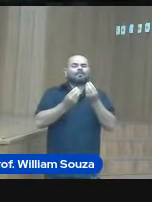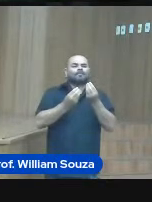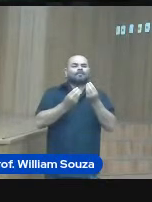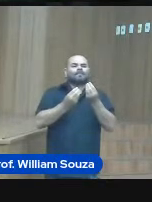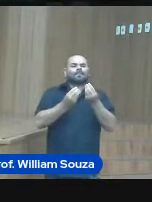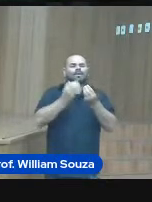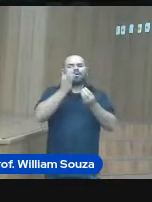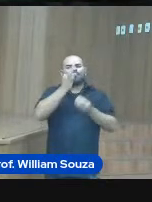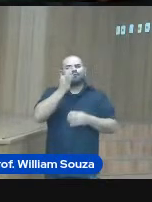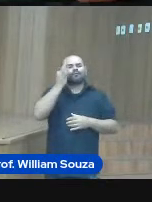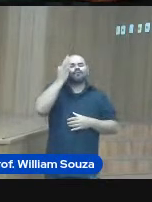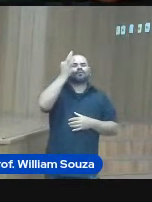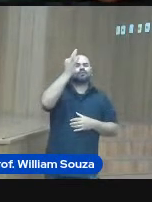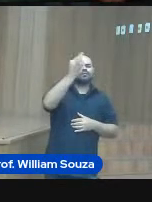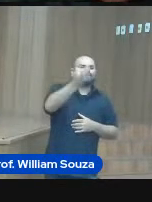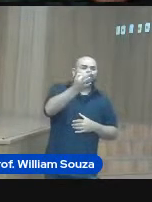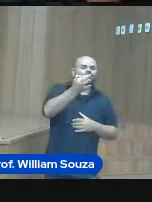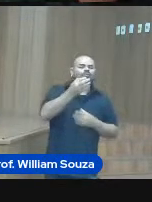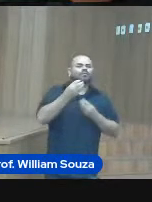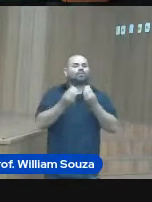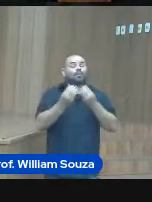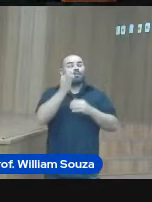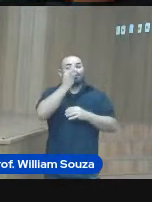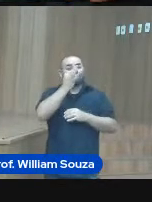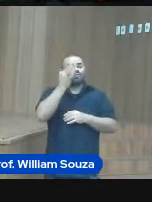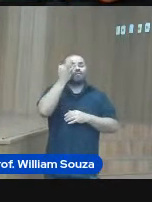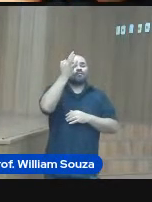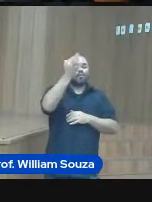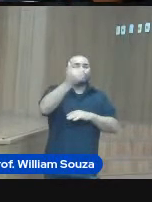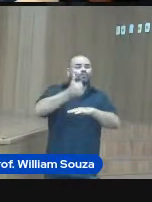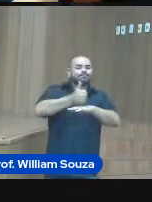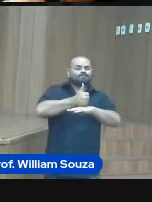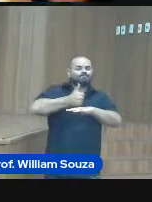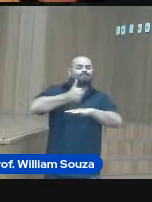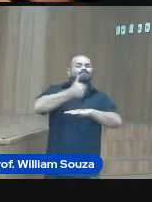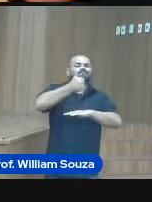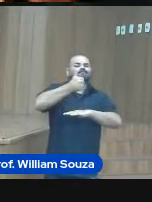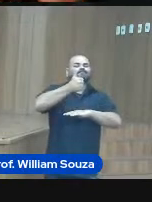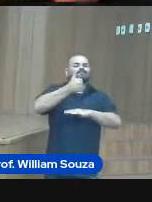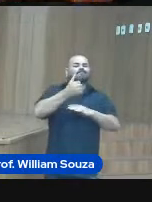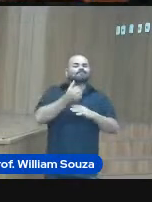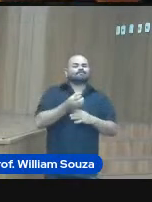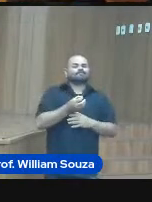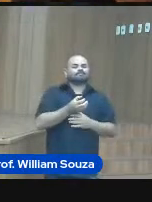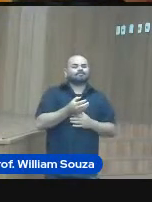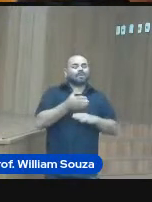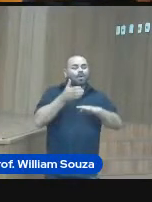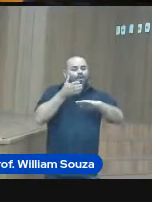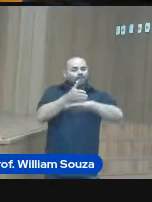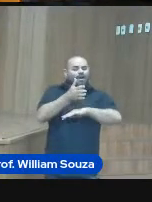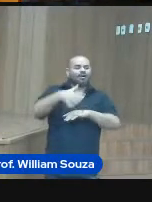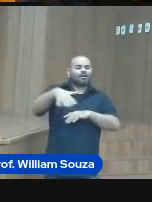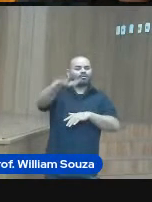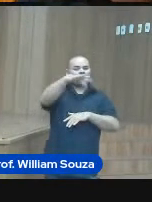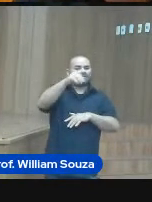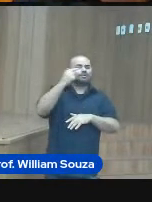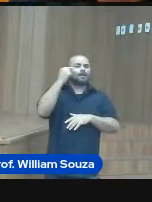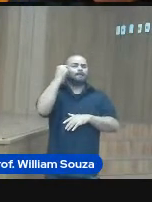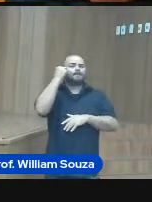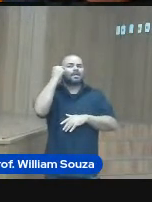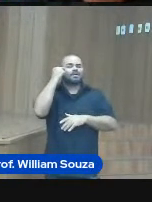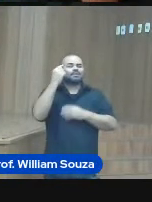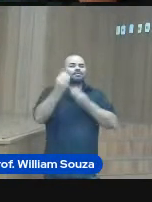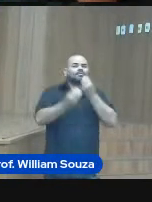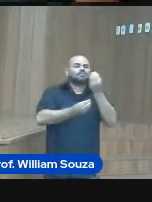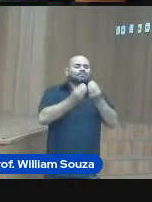futuro e um futuro esperançosamente melhor. Eu quero convidar vocês a virem comigo nessa reflexão. Eu vou falar de